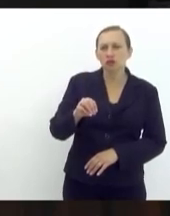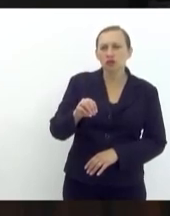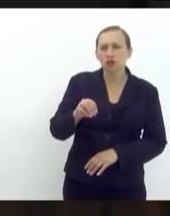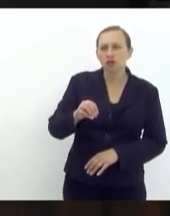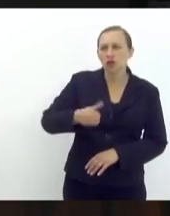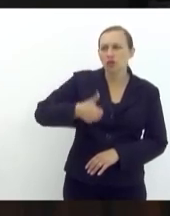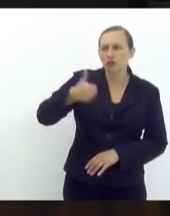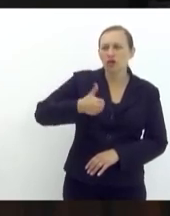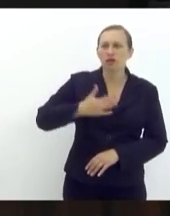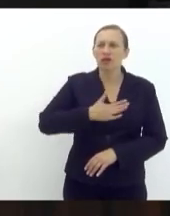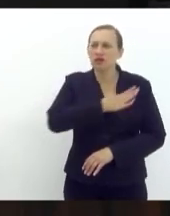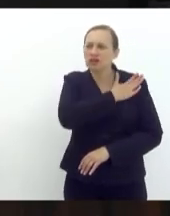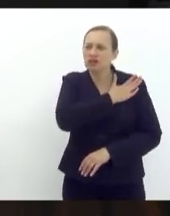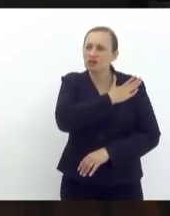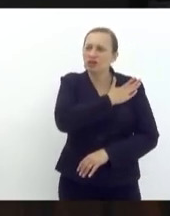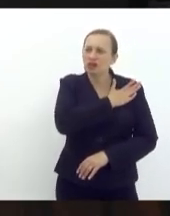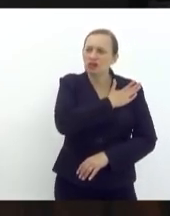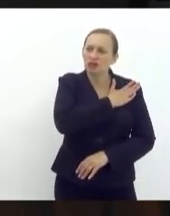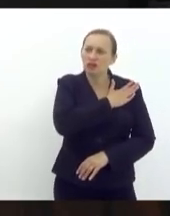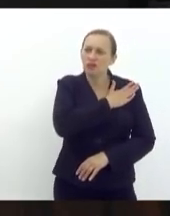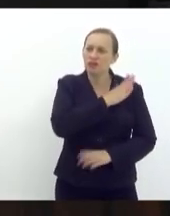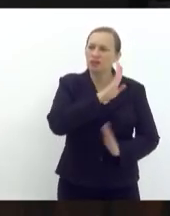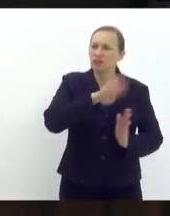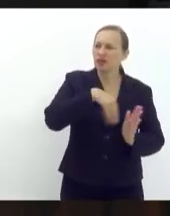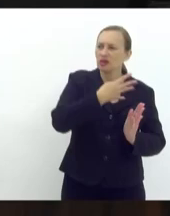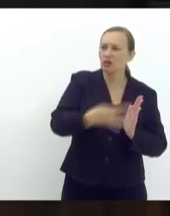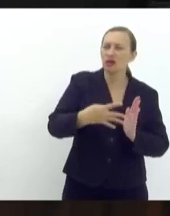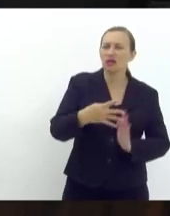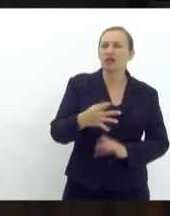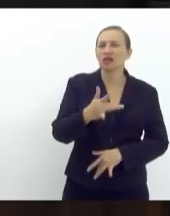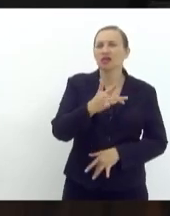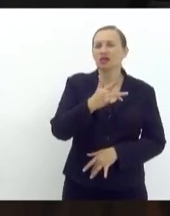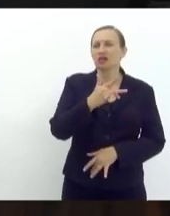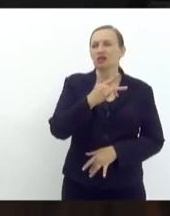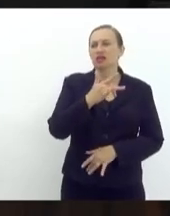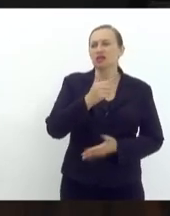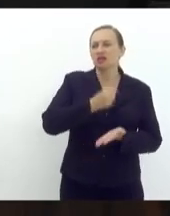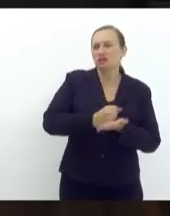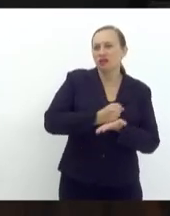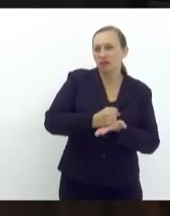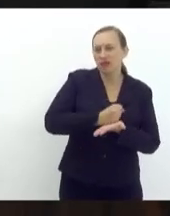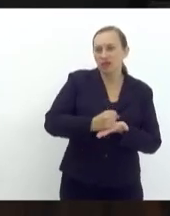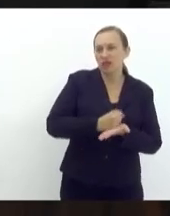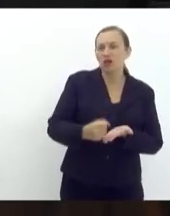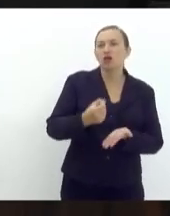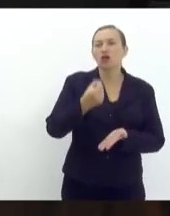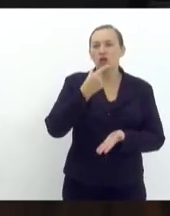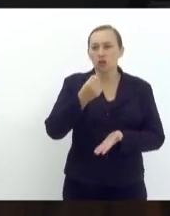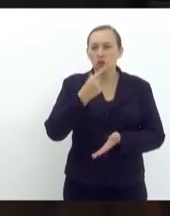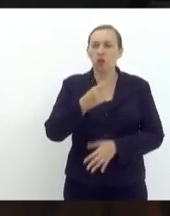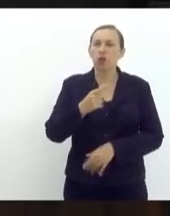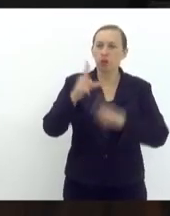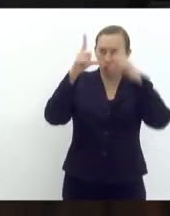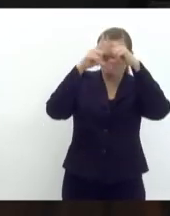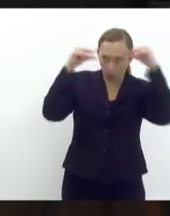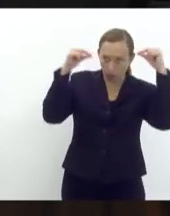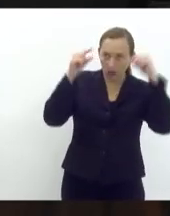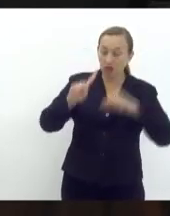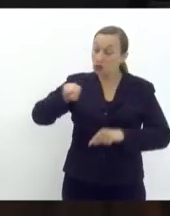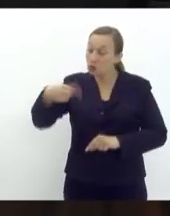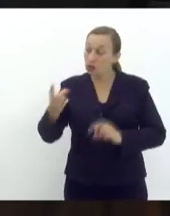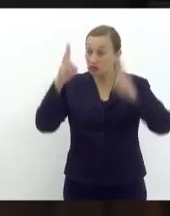de Oficiais de saúde para o quadro de Oficiais farmacêuticos e oficiais enfermeiros e da outras